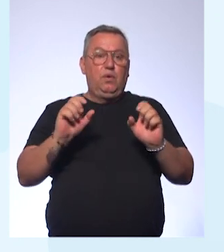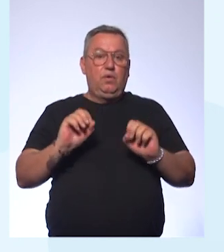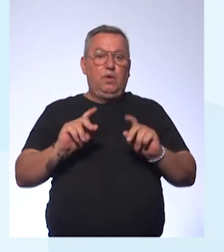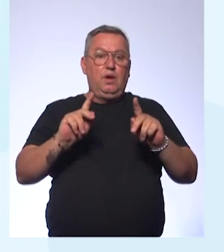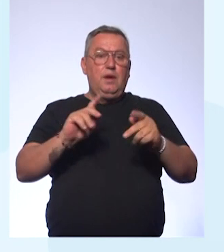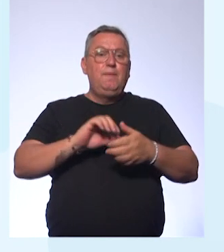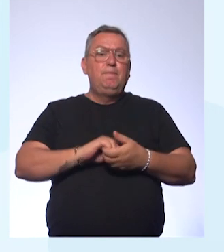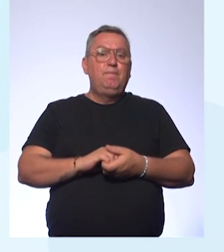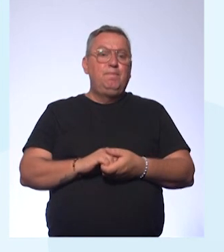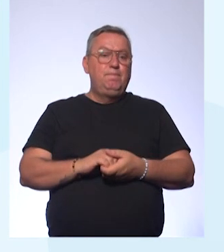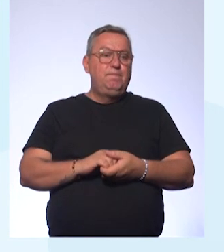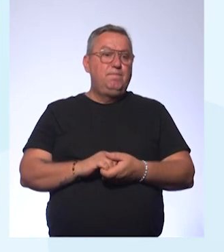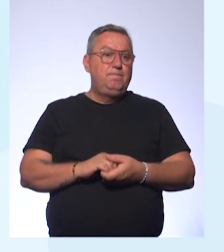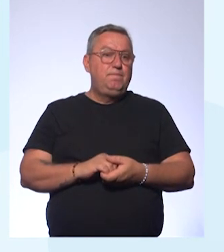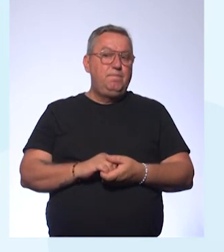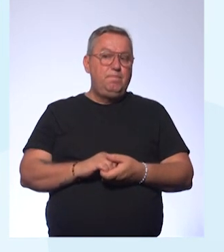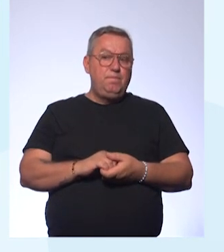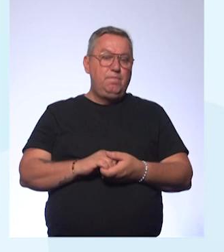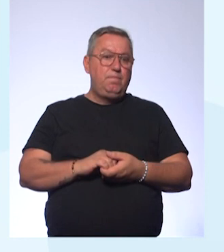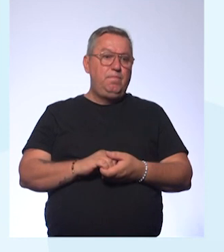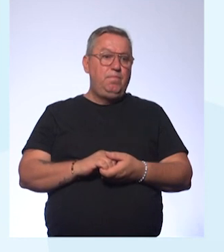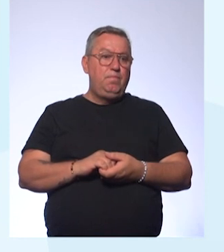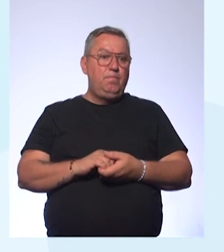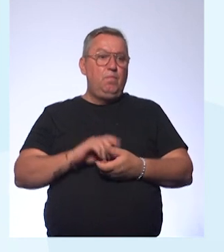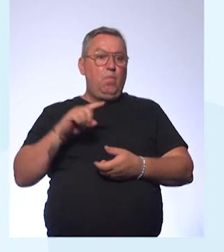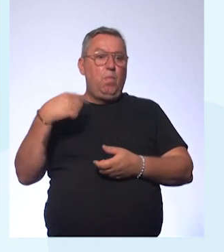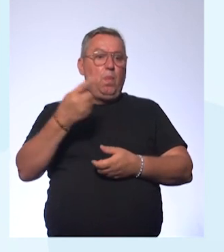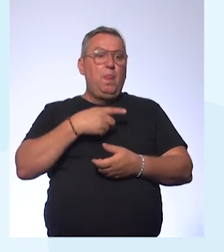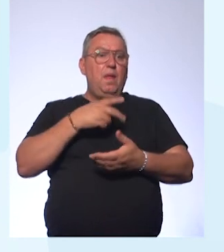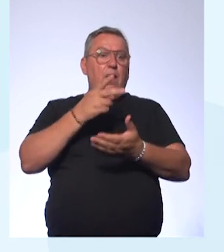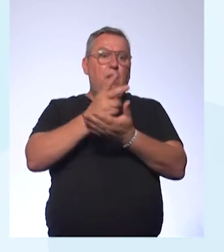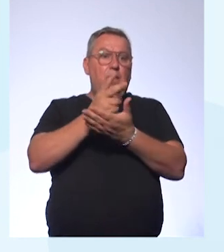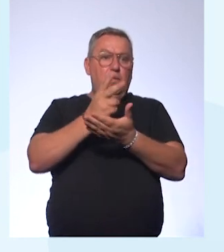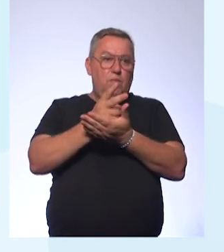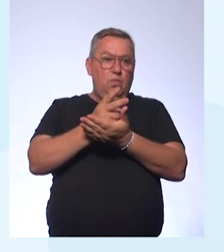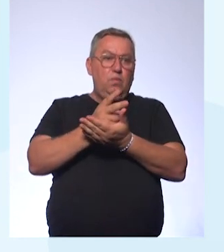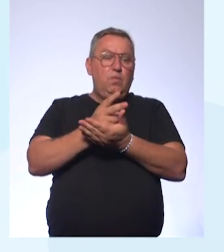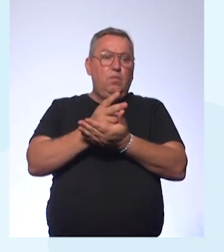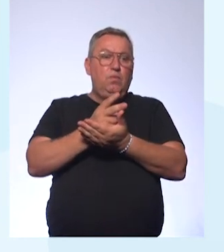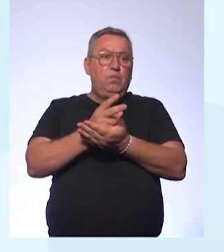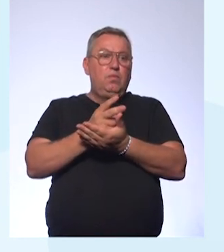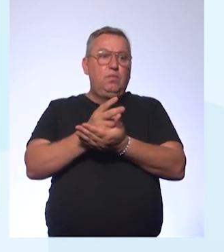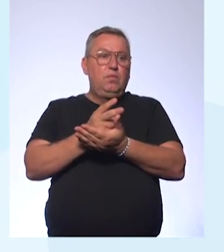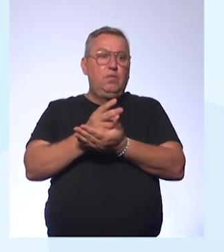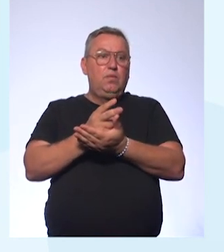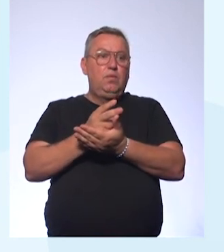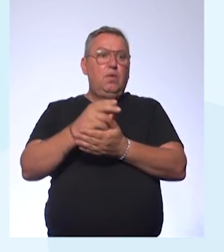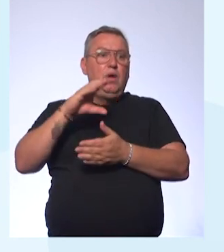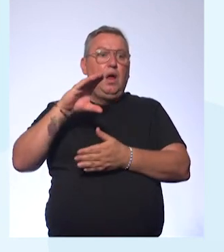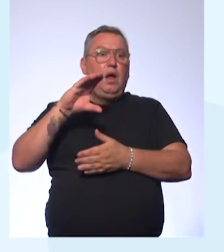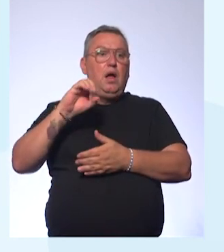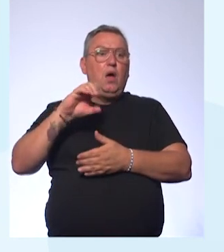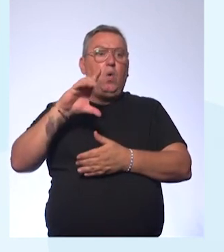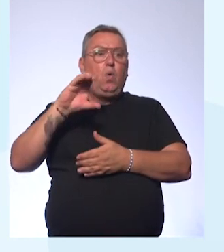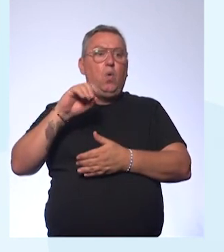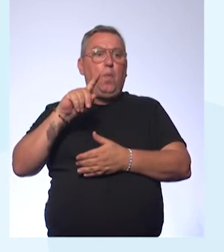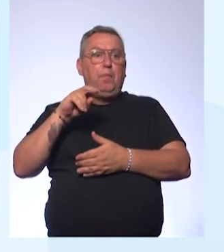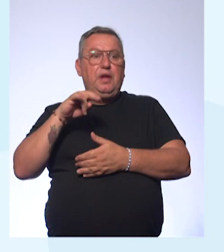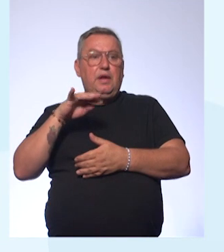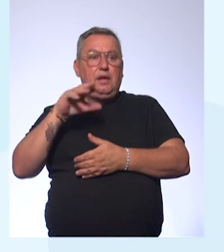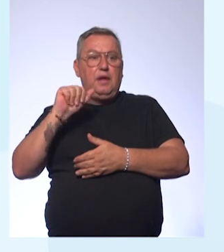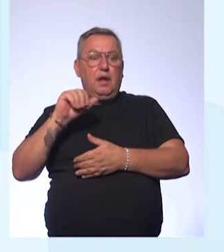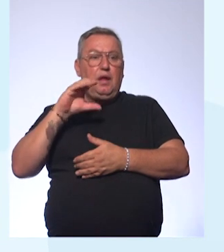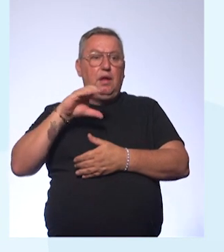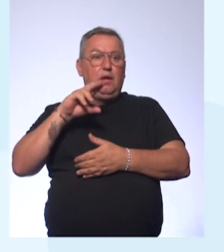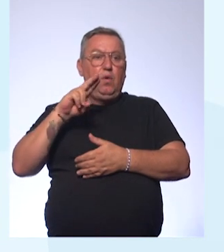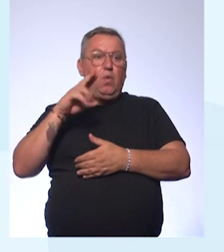ok? Aí nós temos, continuando, nós temos aqui a calcopirita,